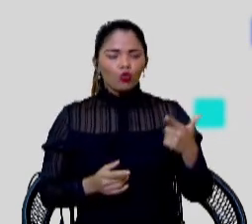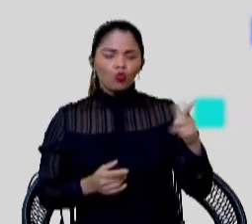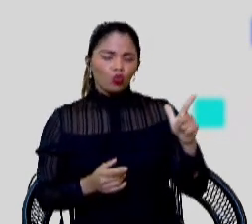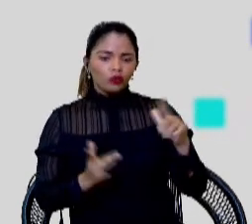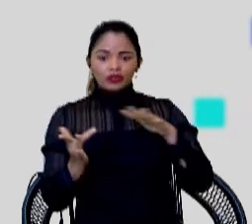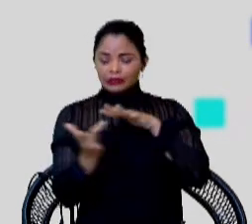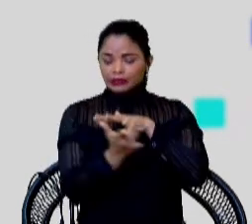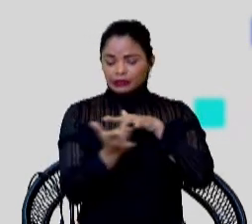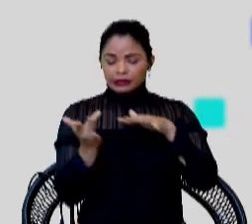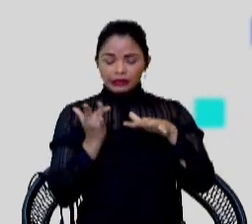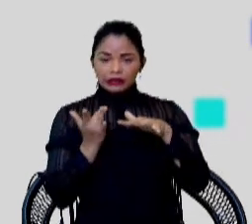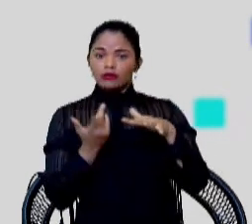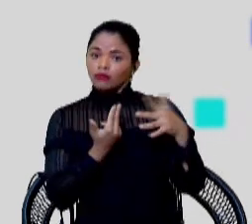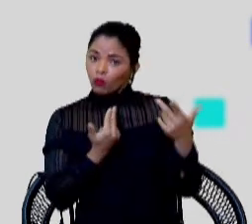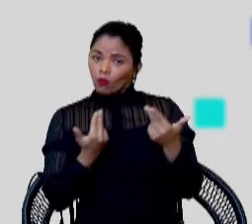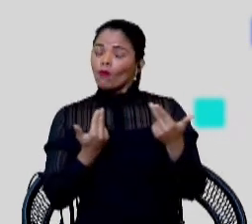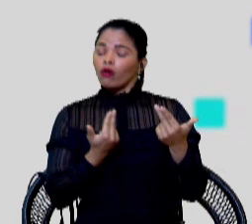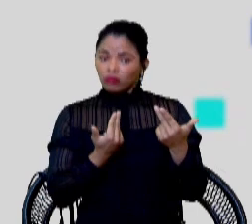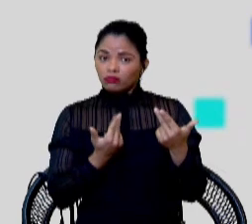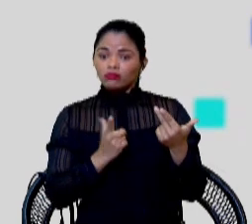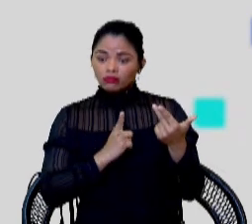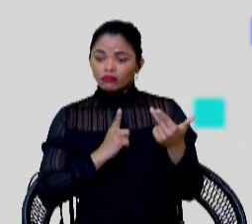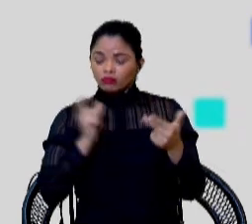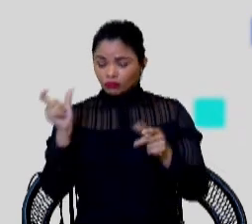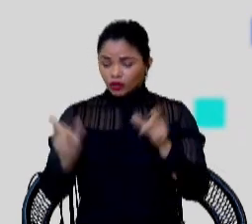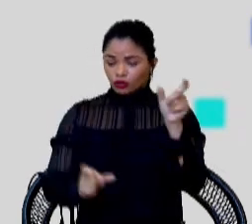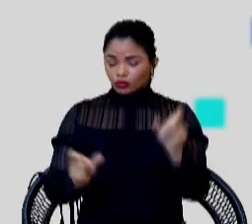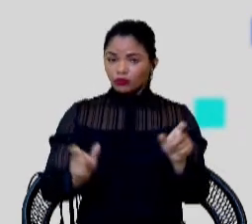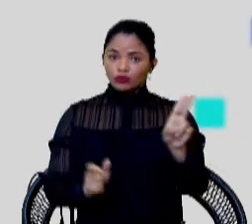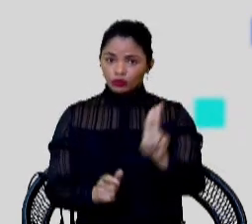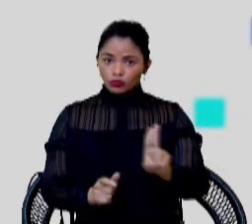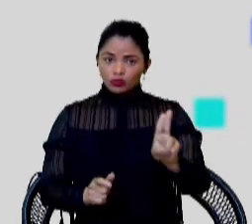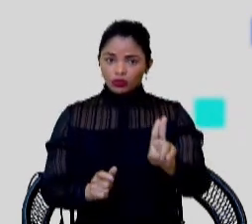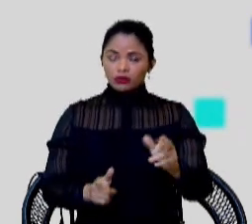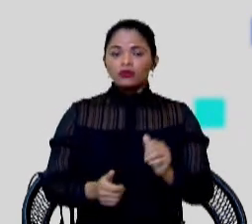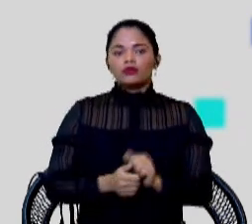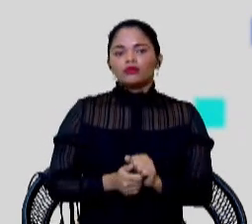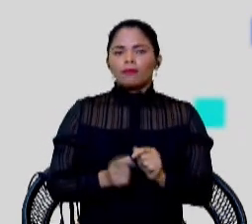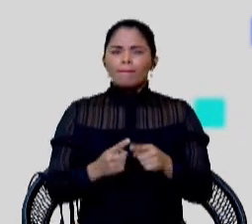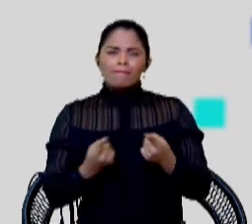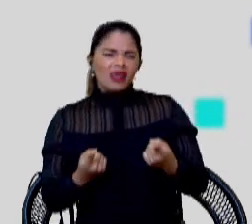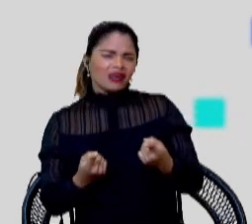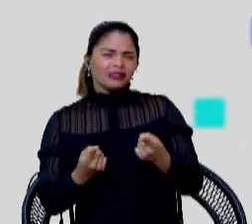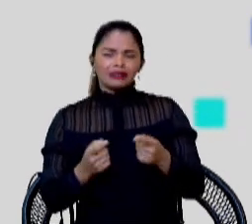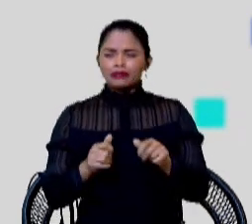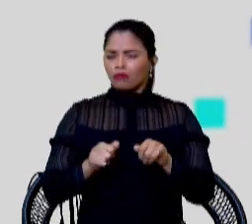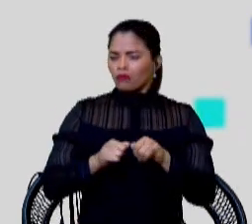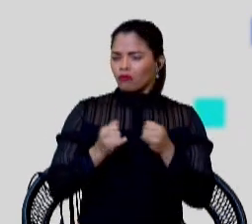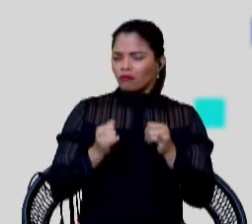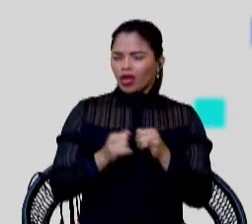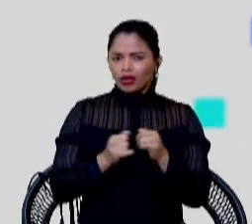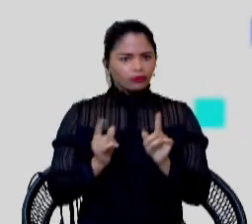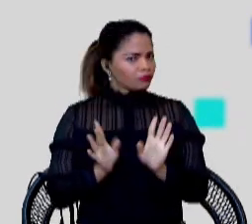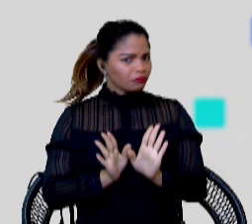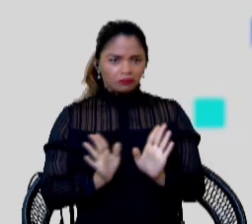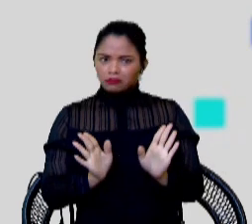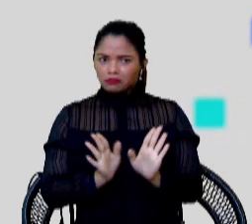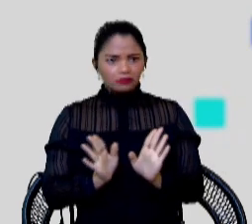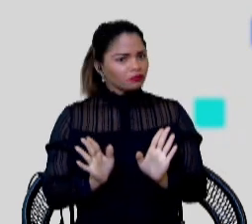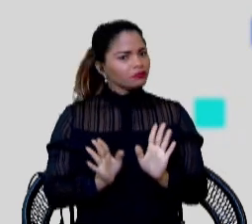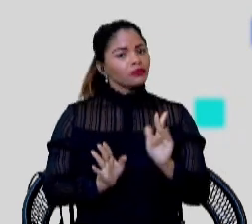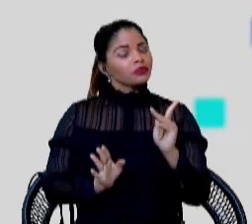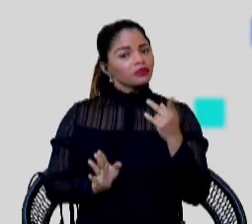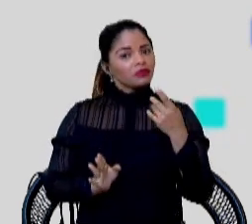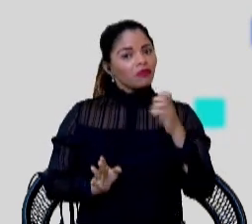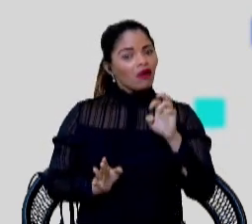assim como as outras redes sociais, ela tem o seu público, né? Mas, apesar de parecer ser batido isso, mas não é. Então, assim, é o Henrique que